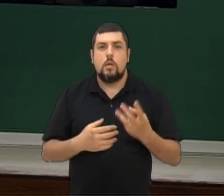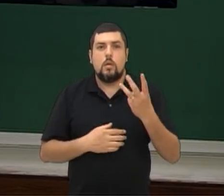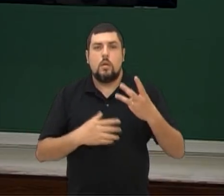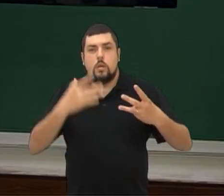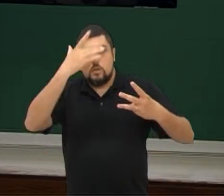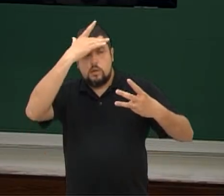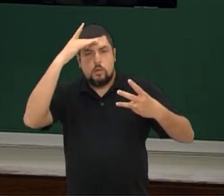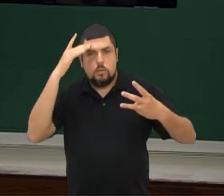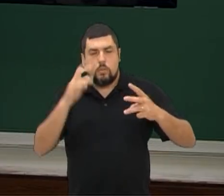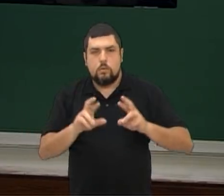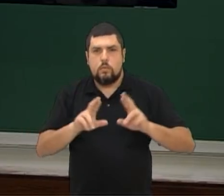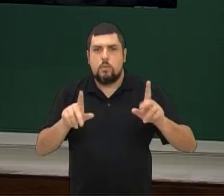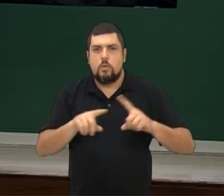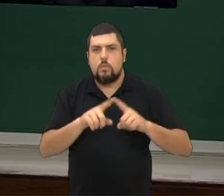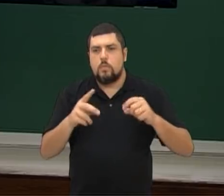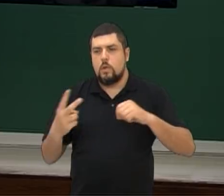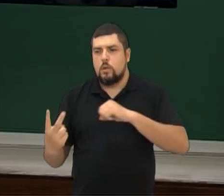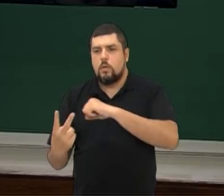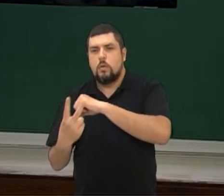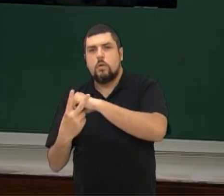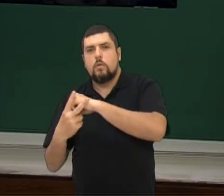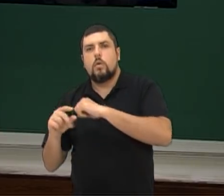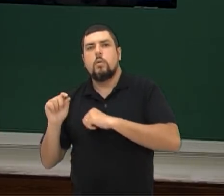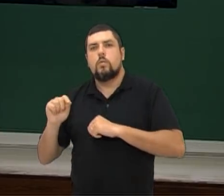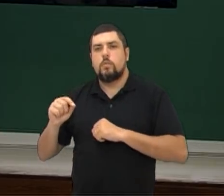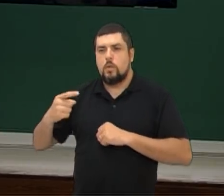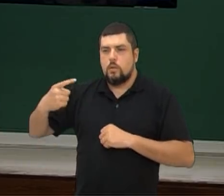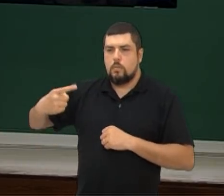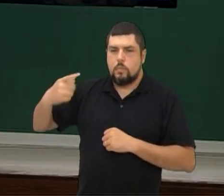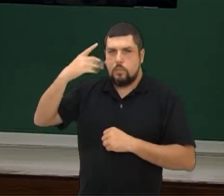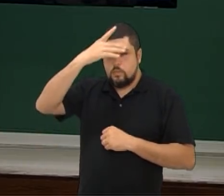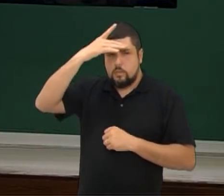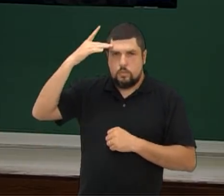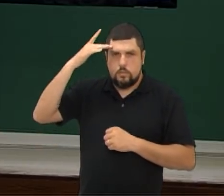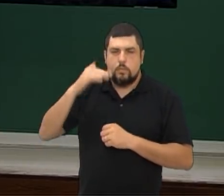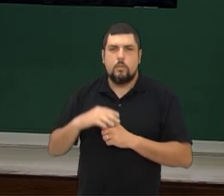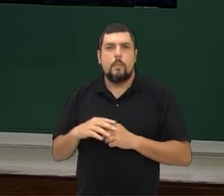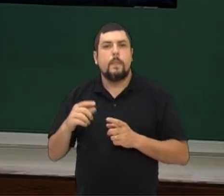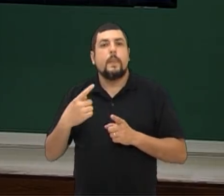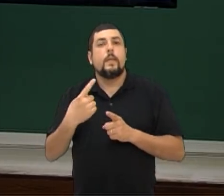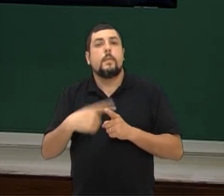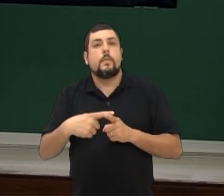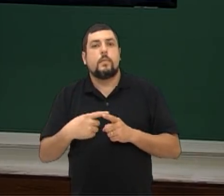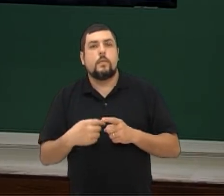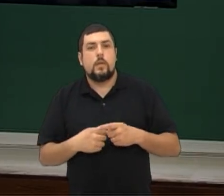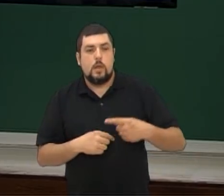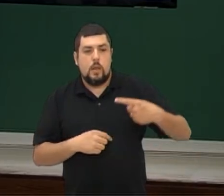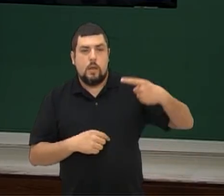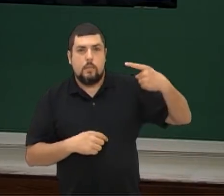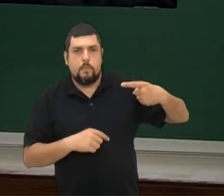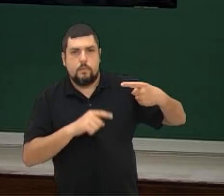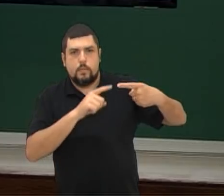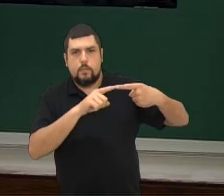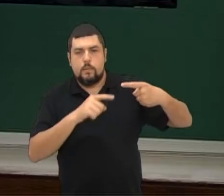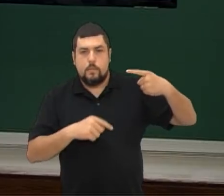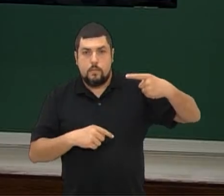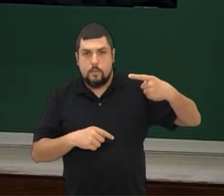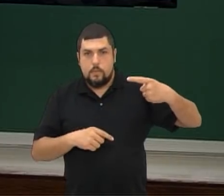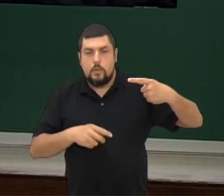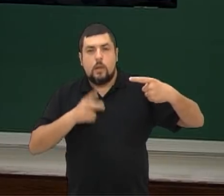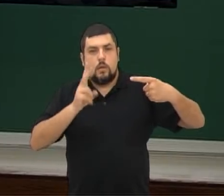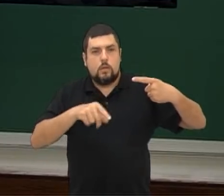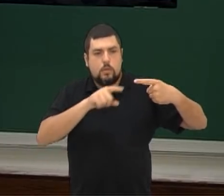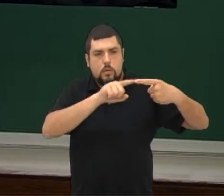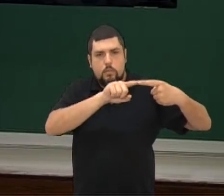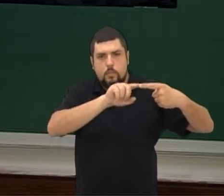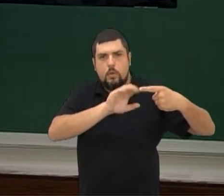diferentes, mas o verbo está na primeira pessoa. Por que que isso acontece? Porque a primeira, ela prevalece